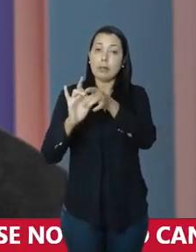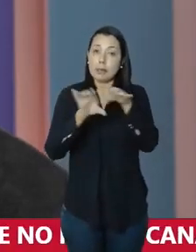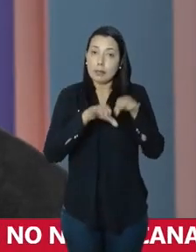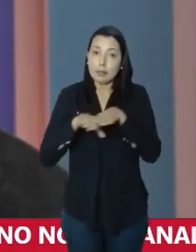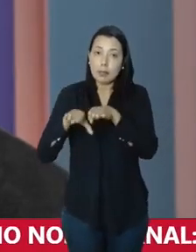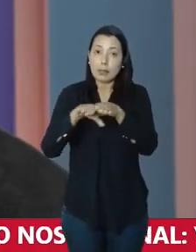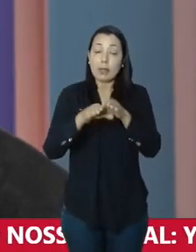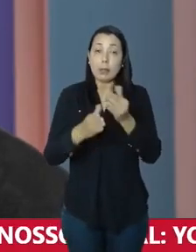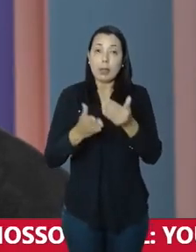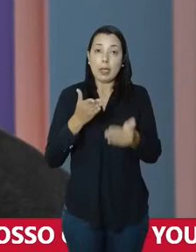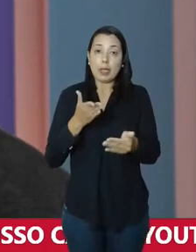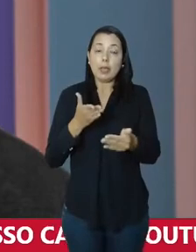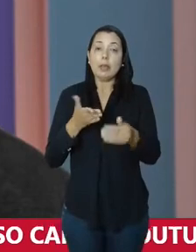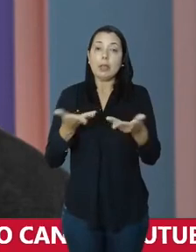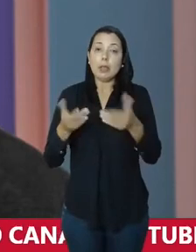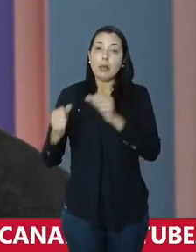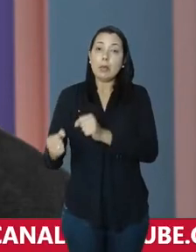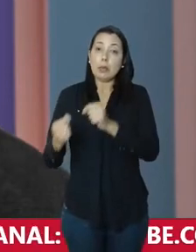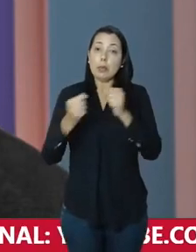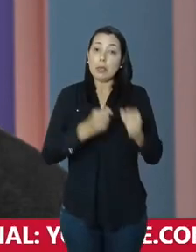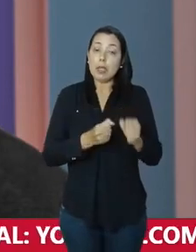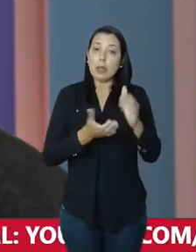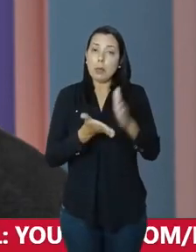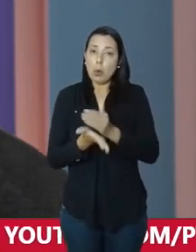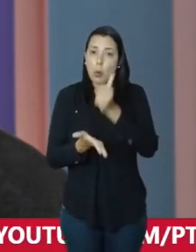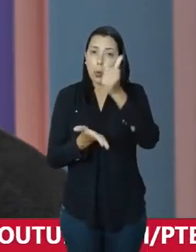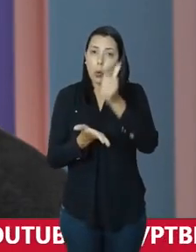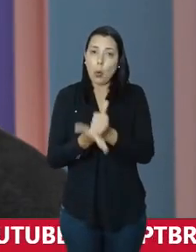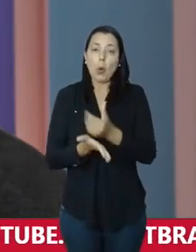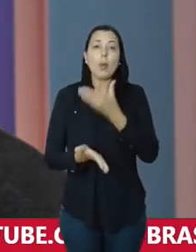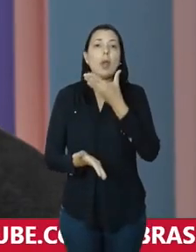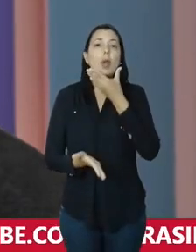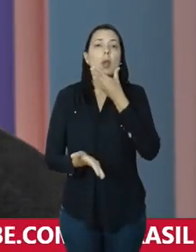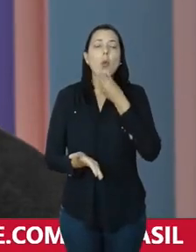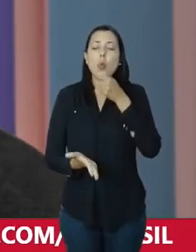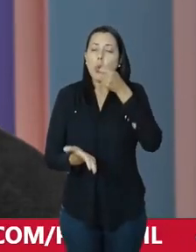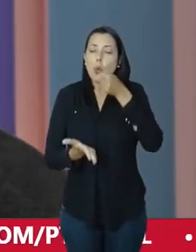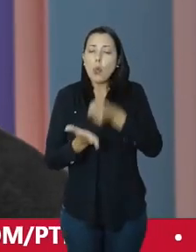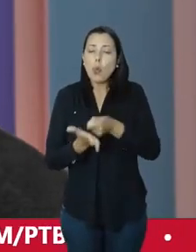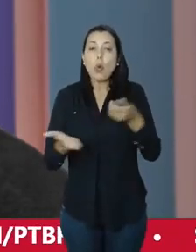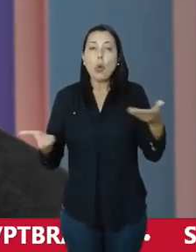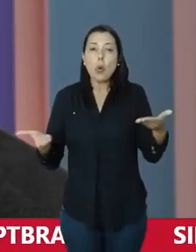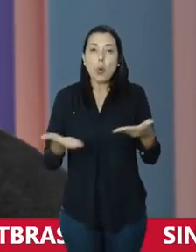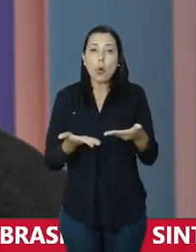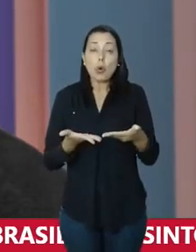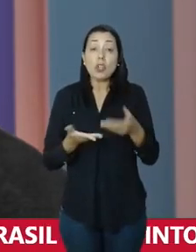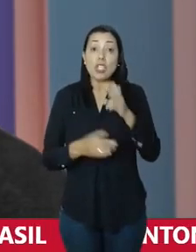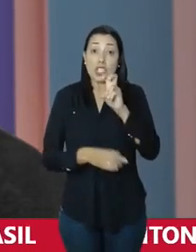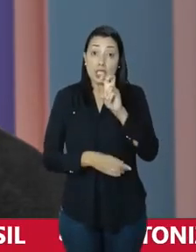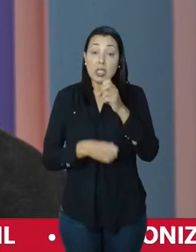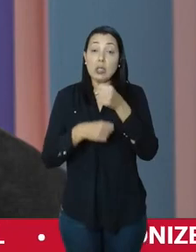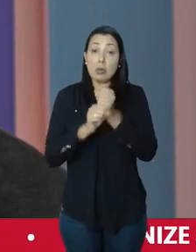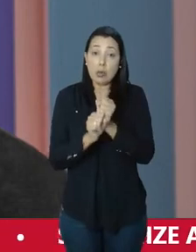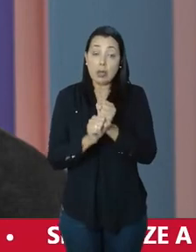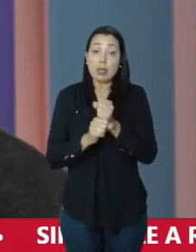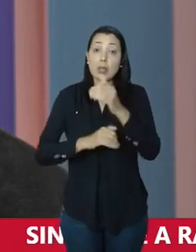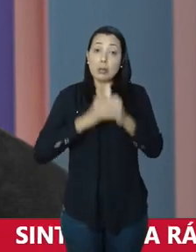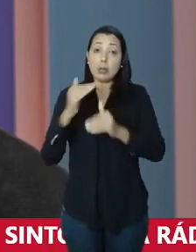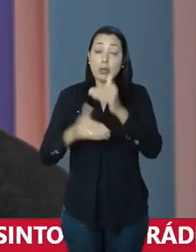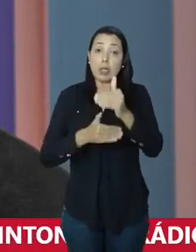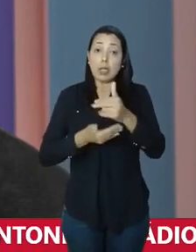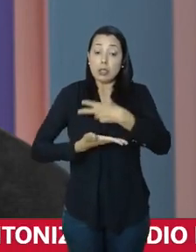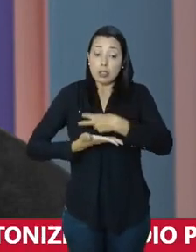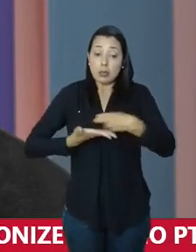democraticamente perdeu o seu mandato por meio de um golpe machista e misógino. Hoje completam-se 5 anos do processo de